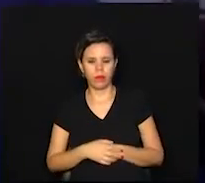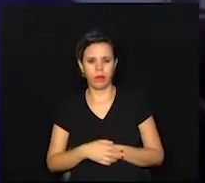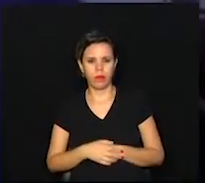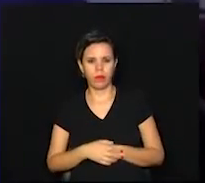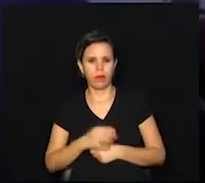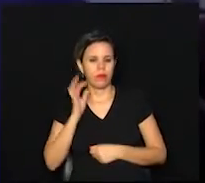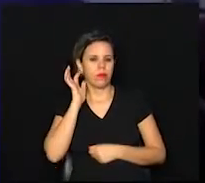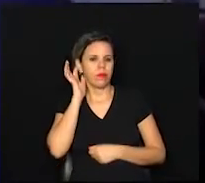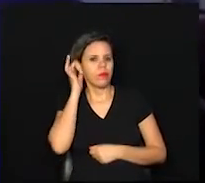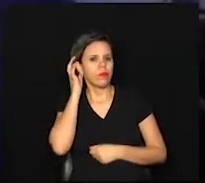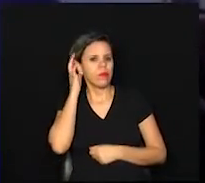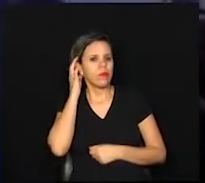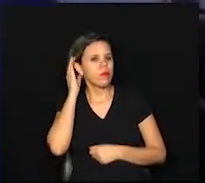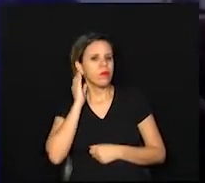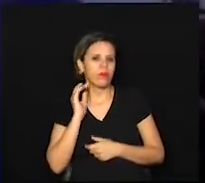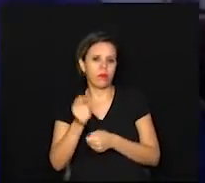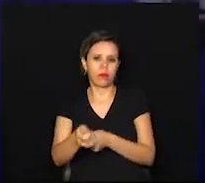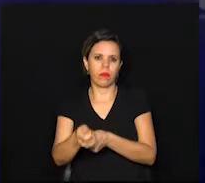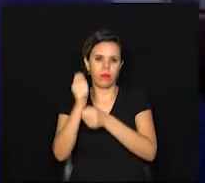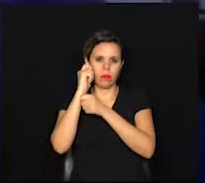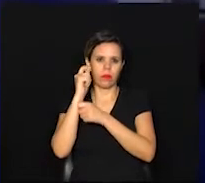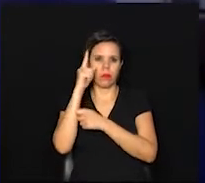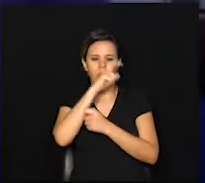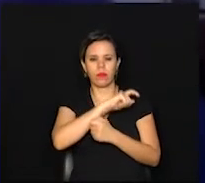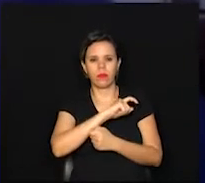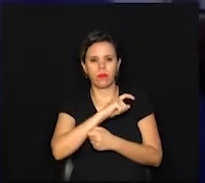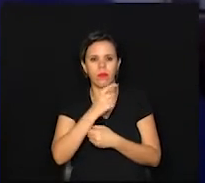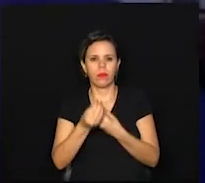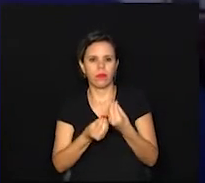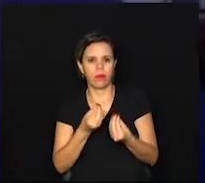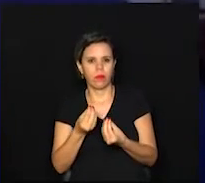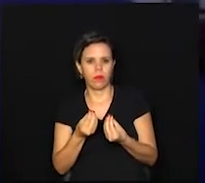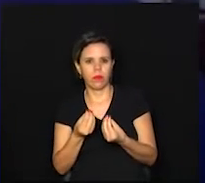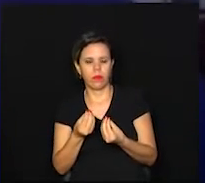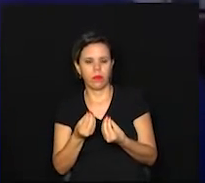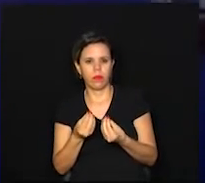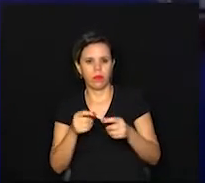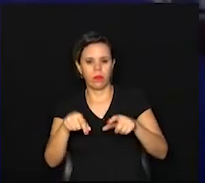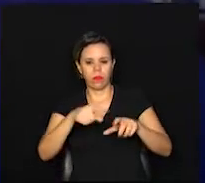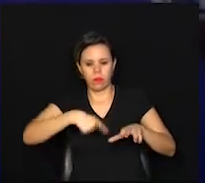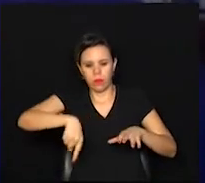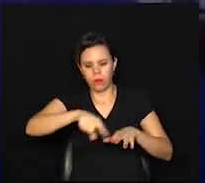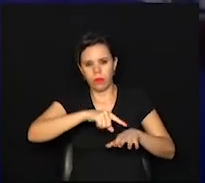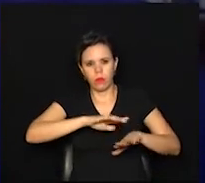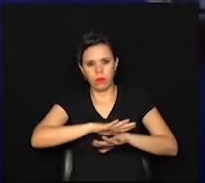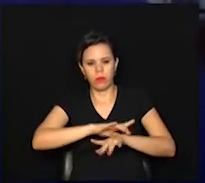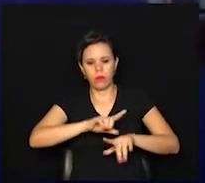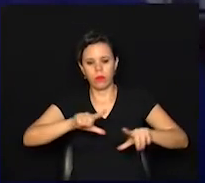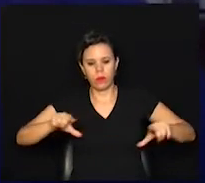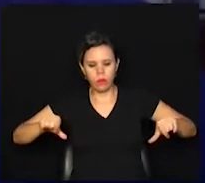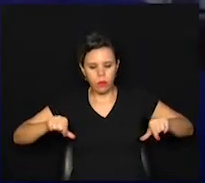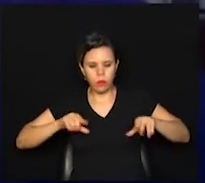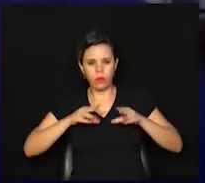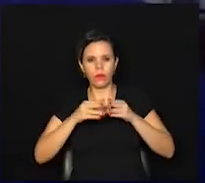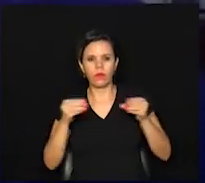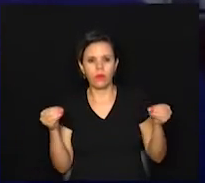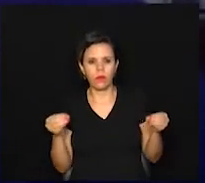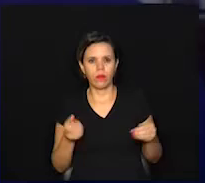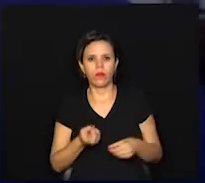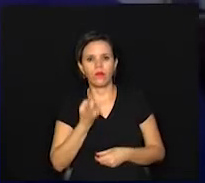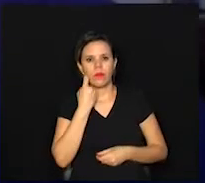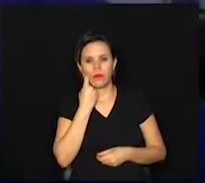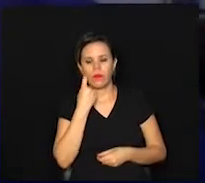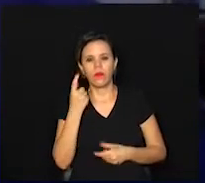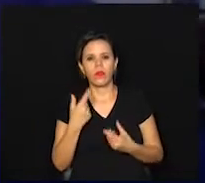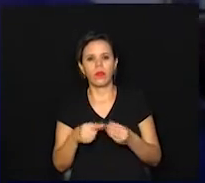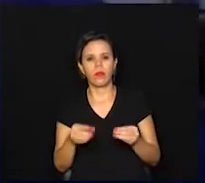pesca artesanal, é difícil de entender, mas os oceanos estão acabando, os peixes, né? E qual é o